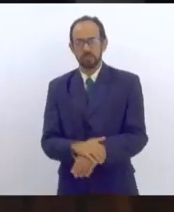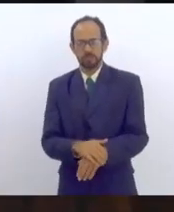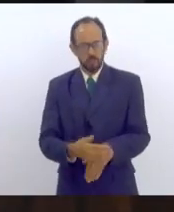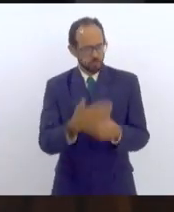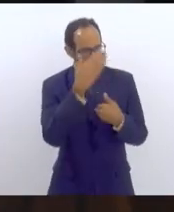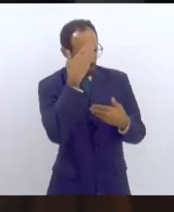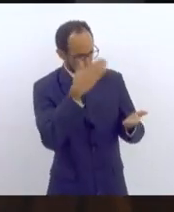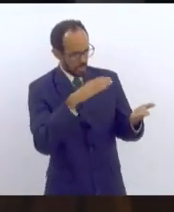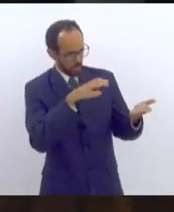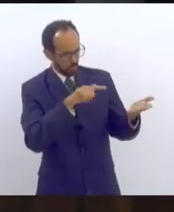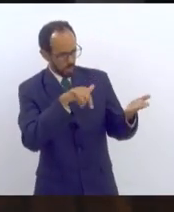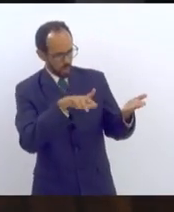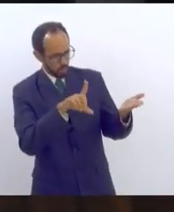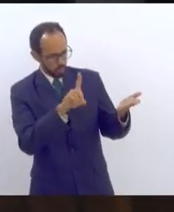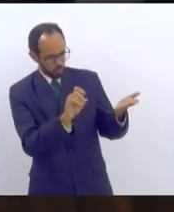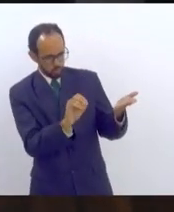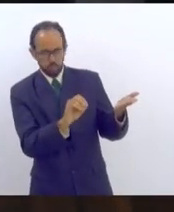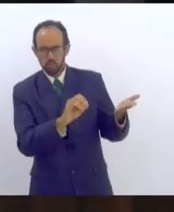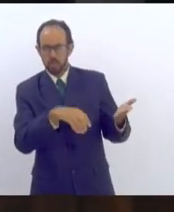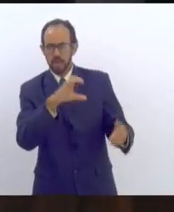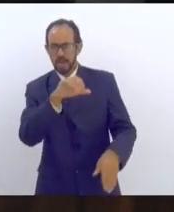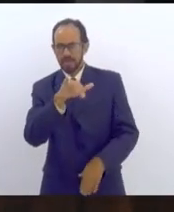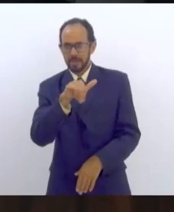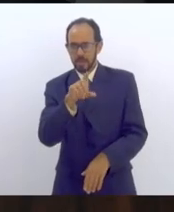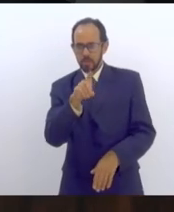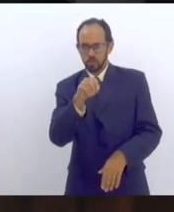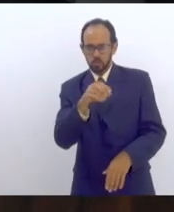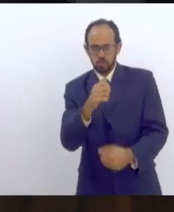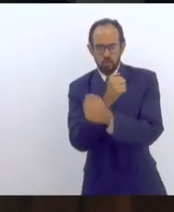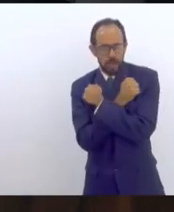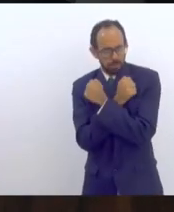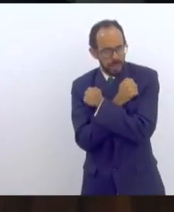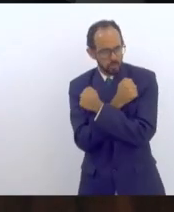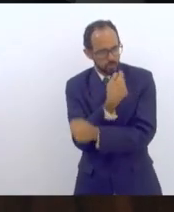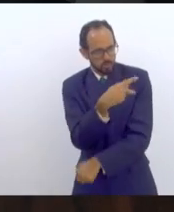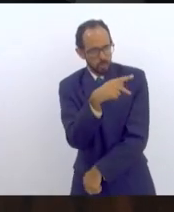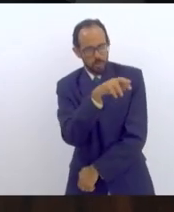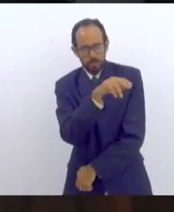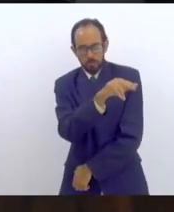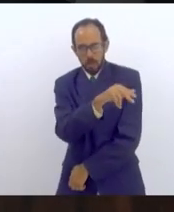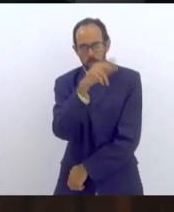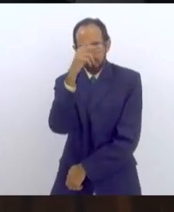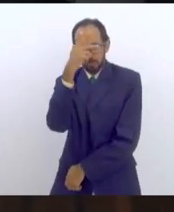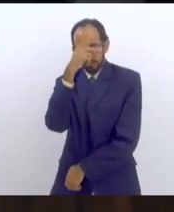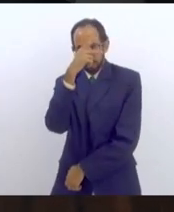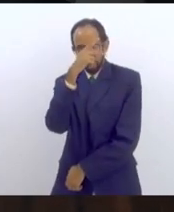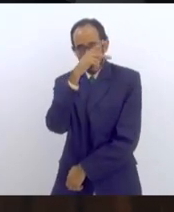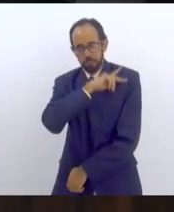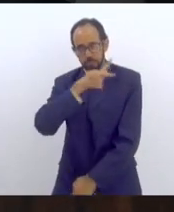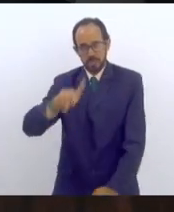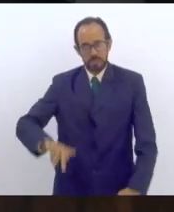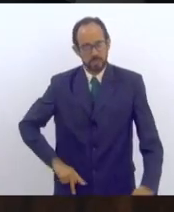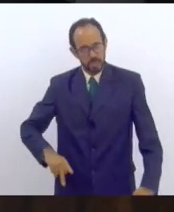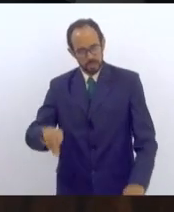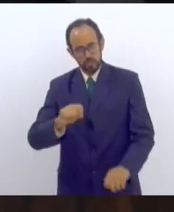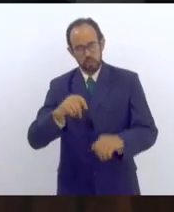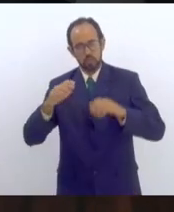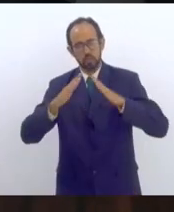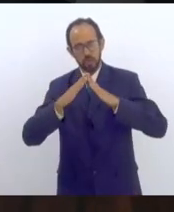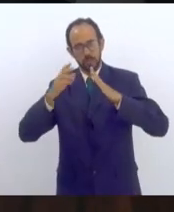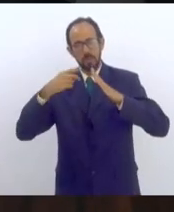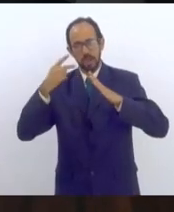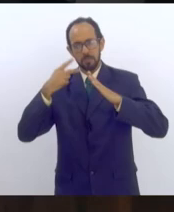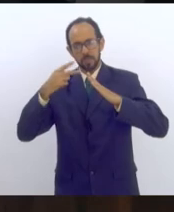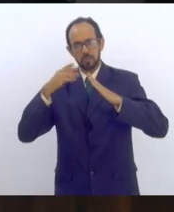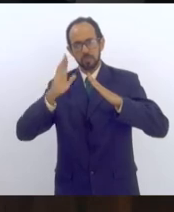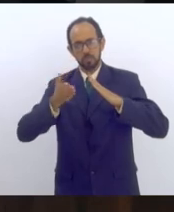Cláudio Caiado. Deixar um abraço aqui fraterno para o teu irmão, presidente do Parlamento Municipal, foi um grande colega aqui da casa